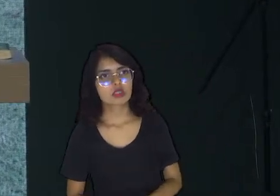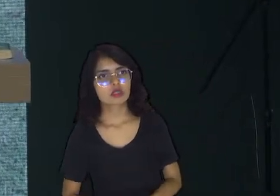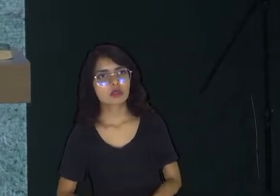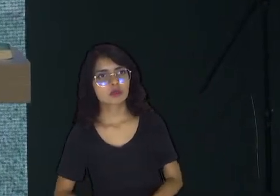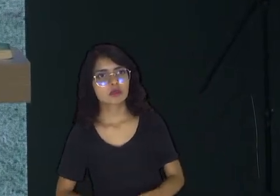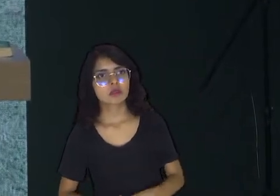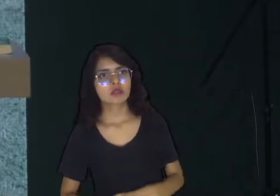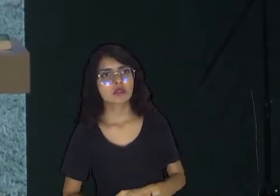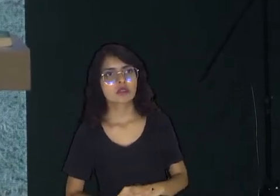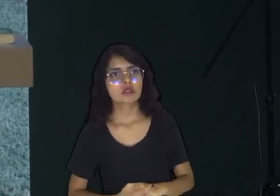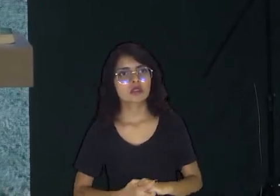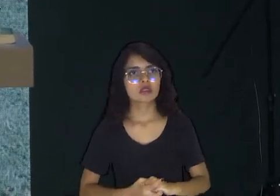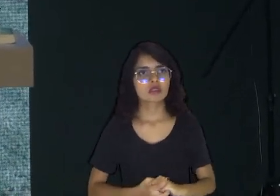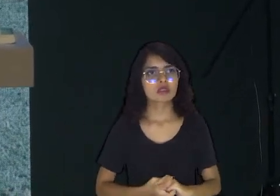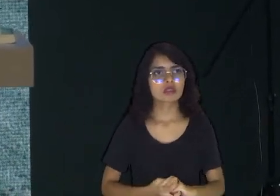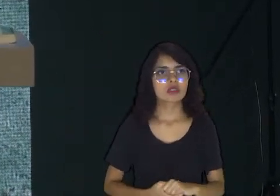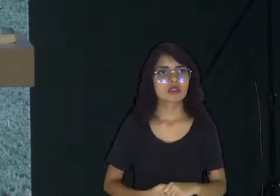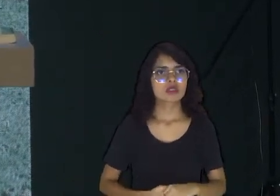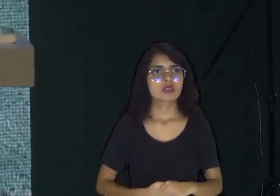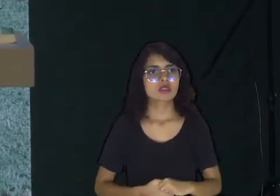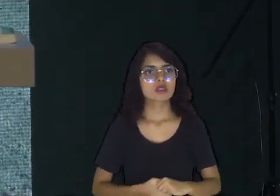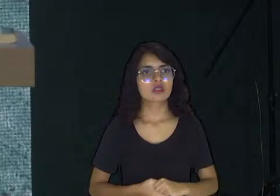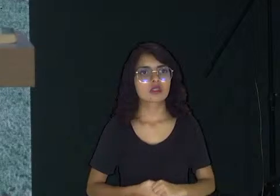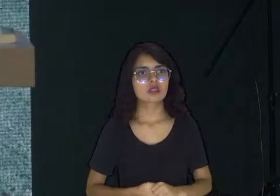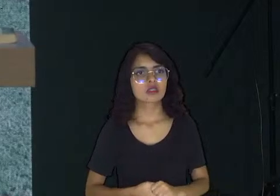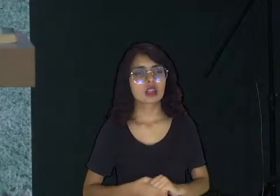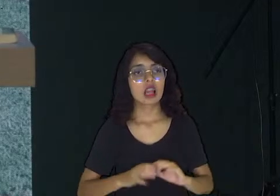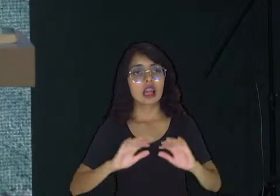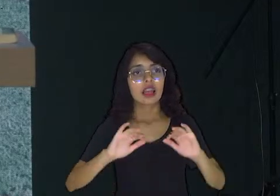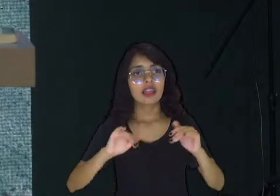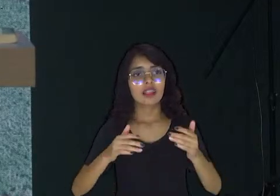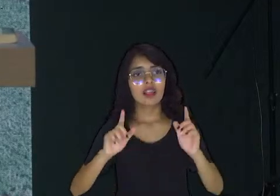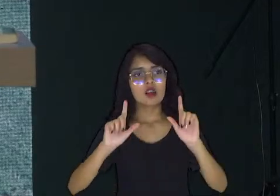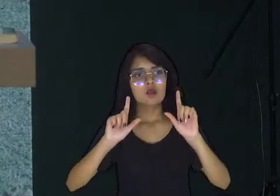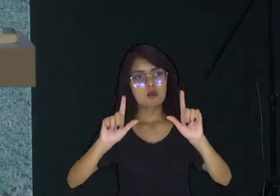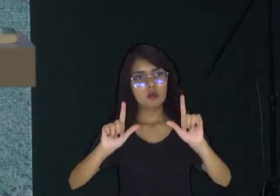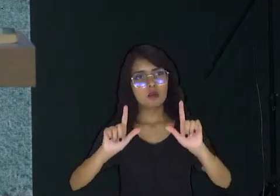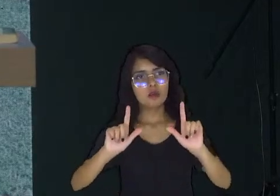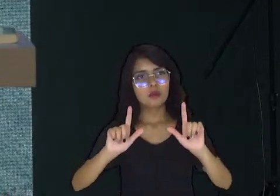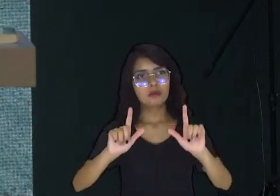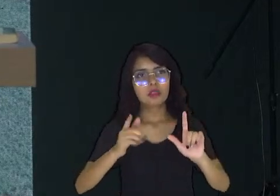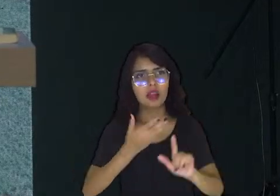facilitador na próxima célula, porque nós estamos precisando multiplicar nossa célula. Vai mais?